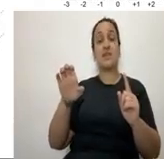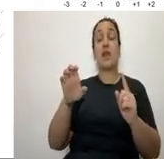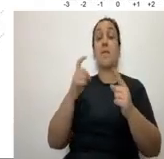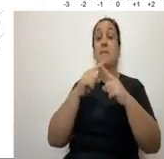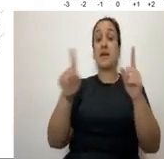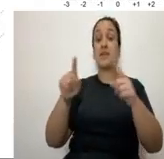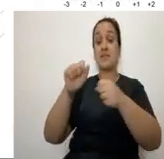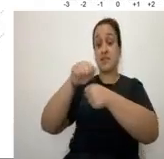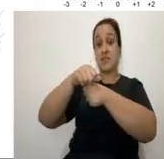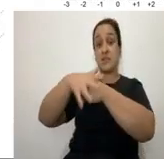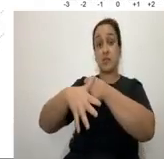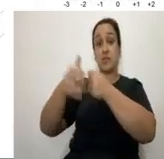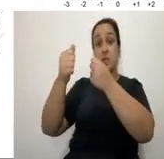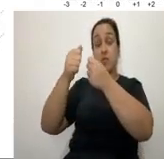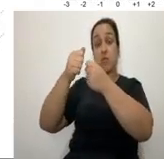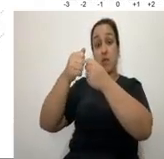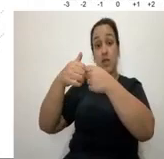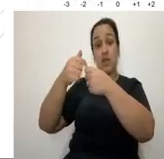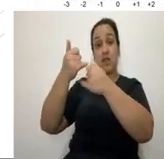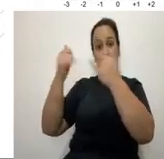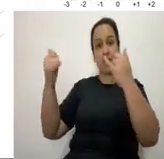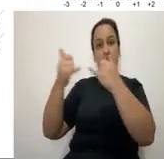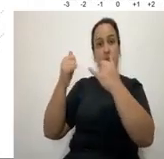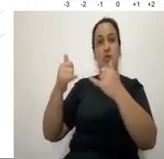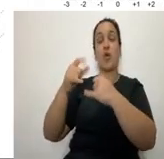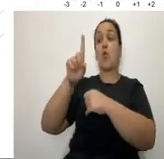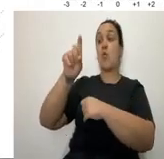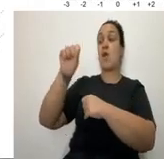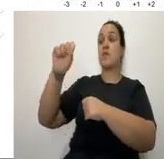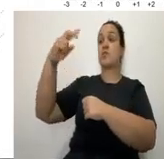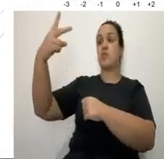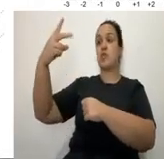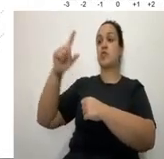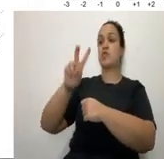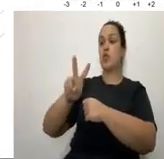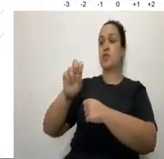do lítio e assim por diante. A distribuição eletrônica,